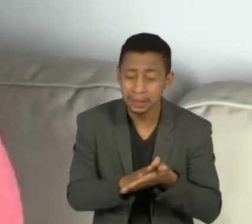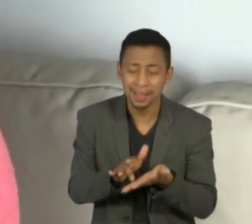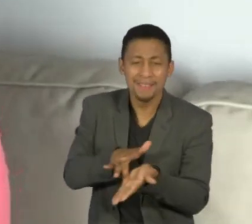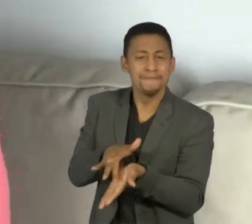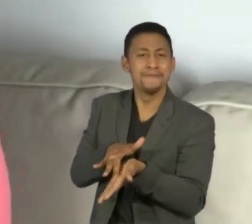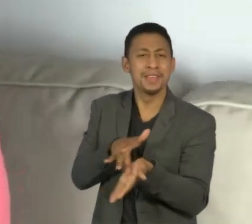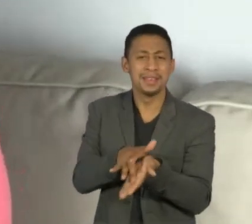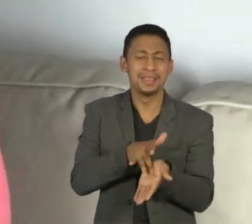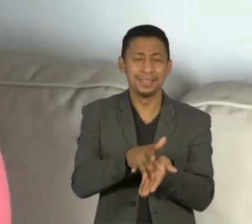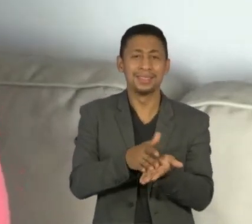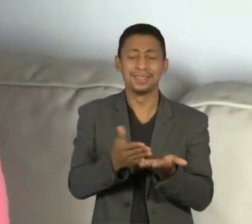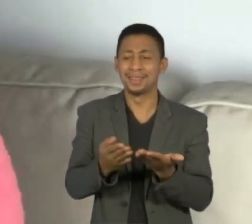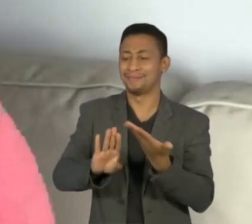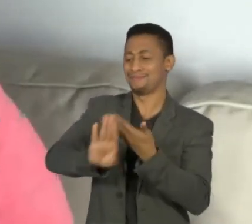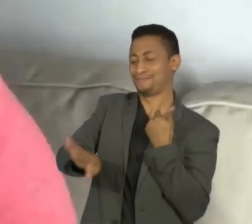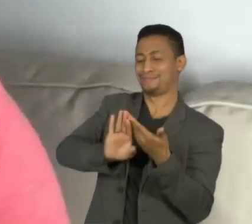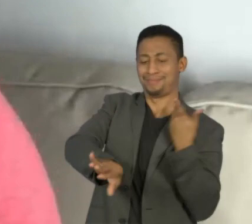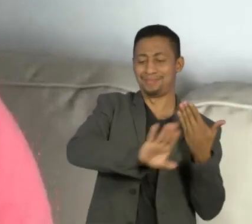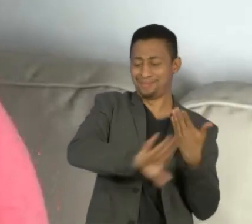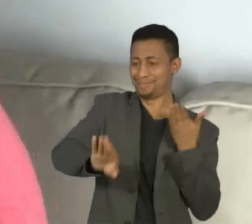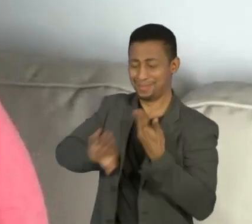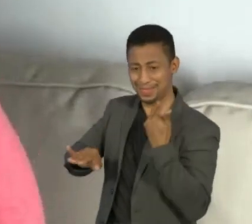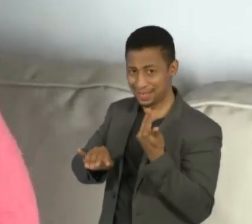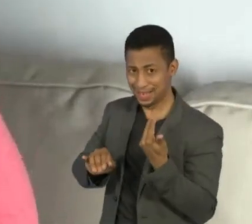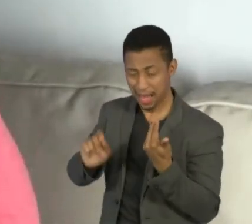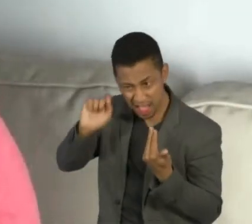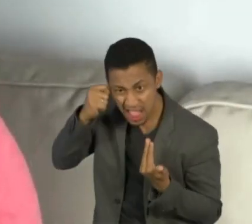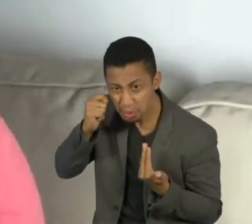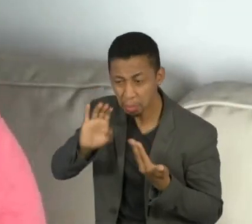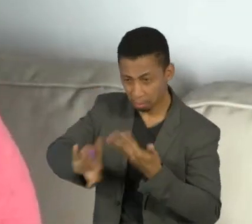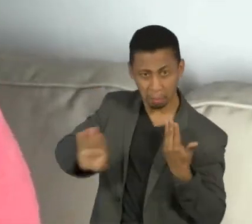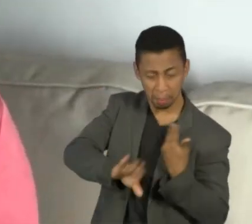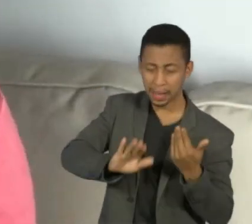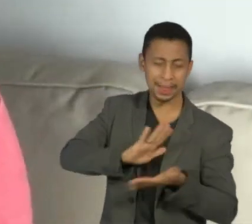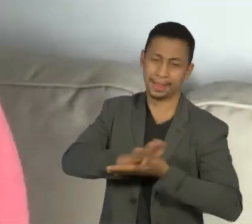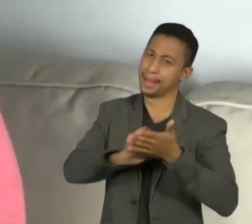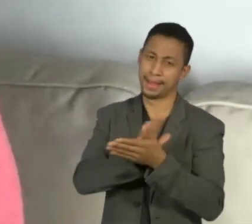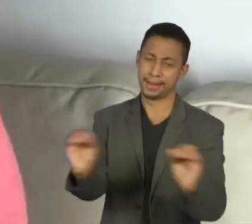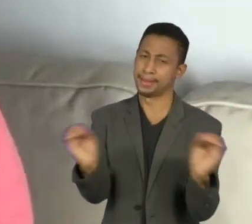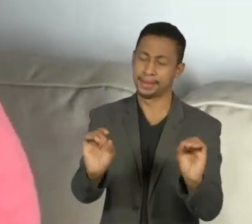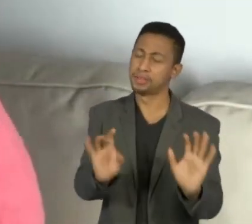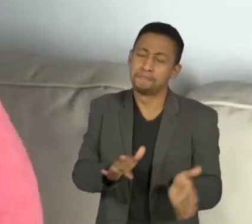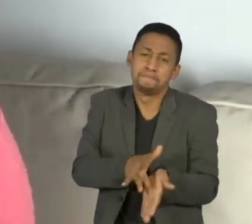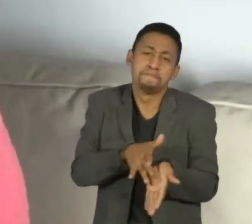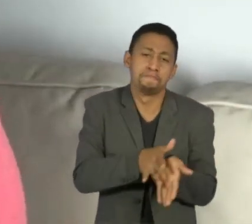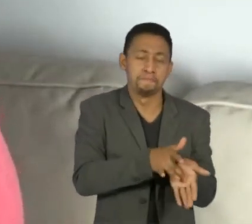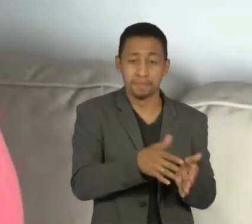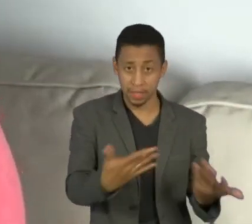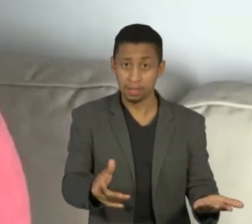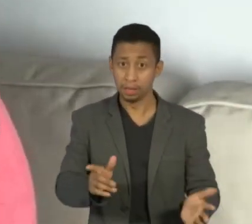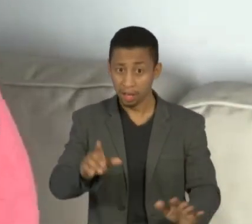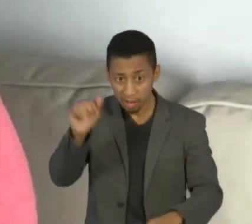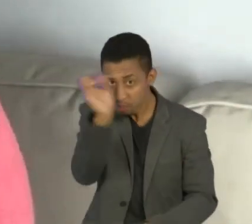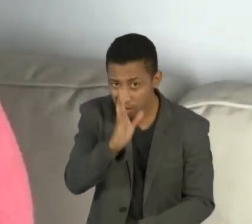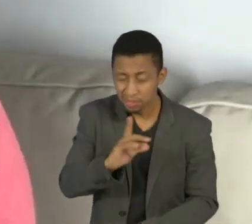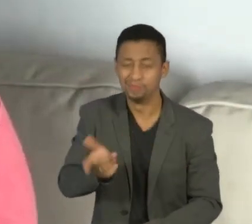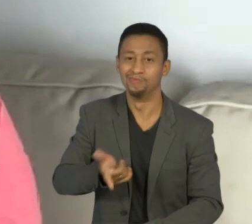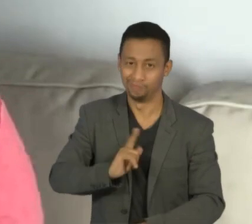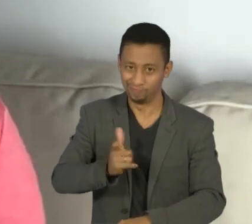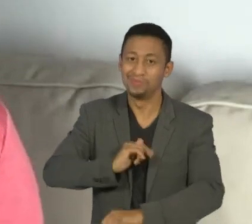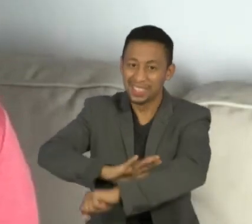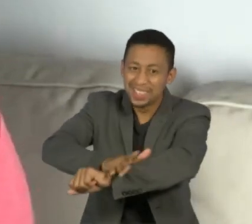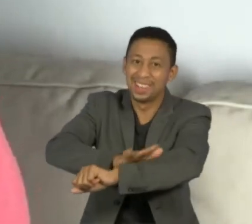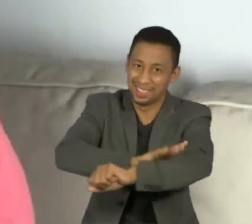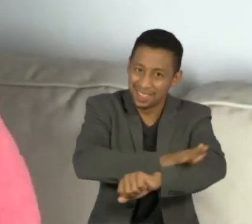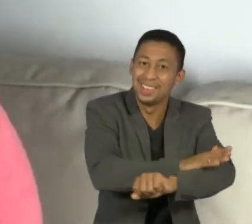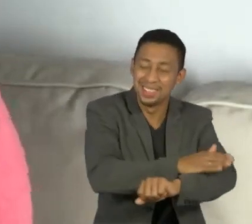estava acontecendo, sendo que os números mostram a maioria dos jovens assassinados por armas de fogo no Brasil, a maioria das pessoas nos presídios, a maioria das